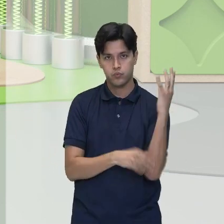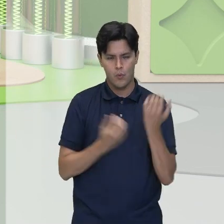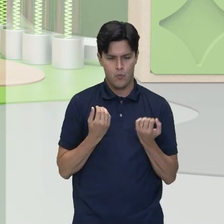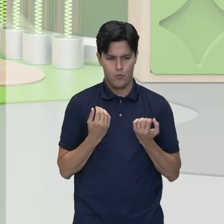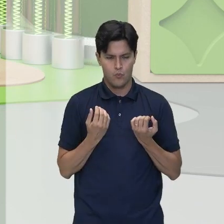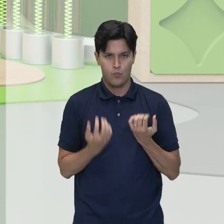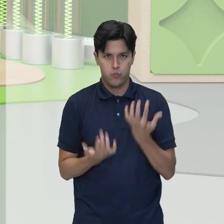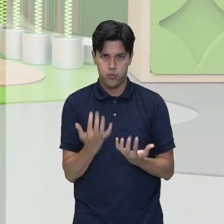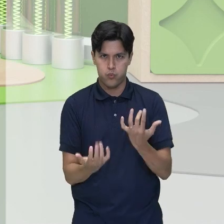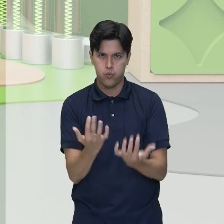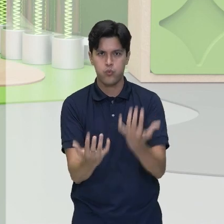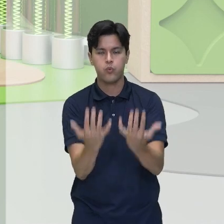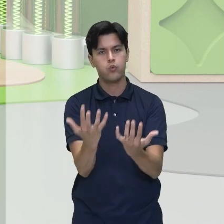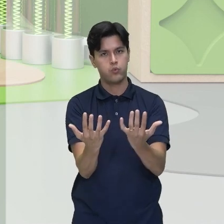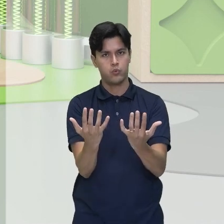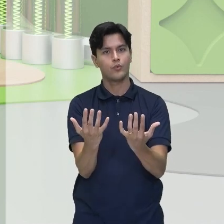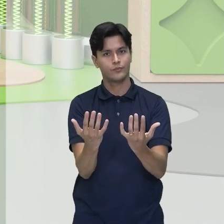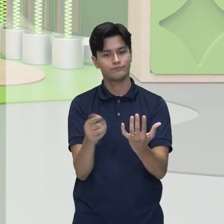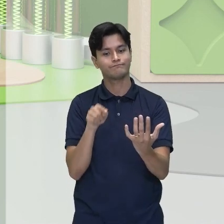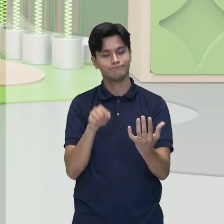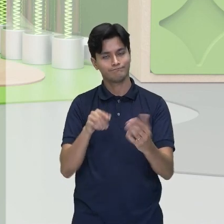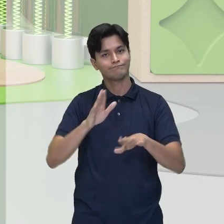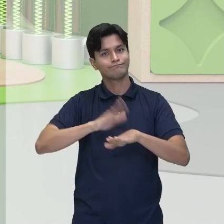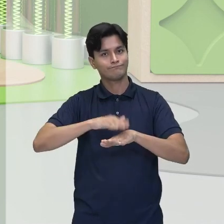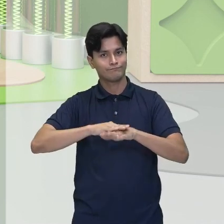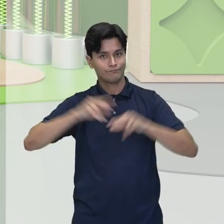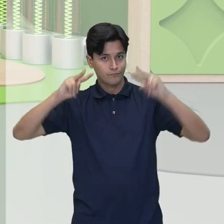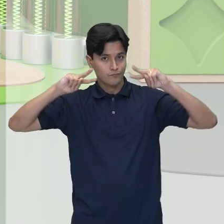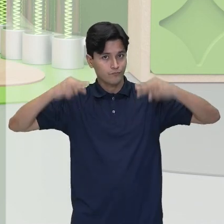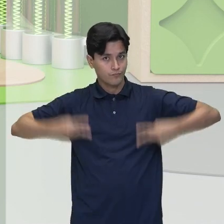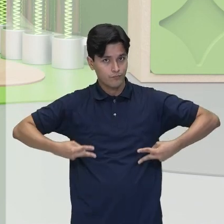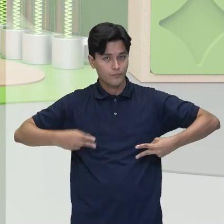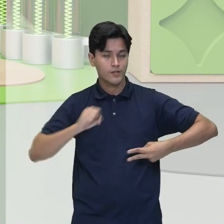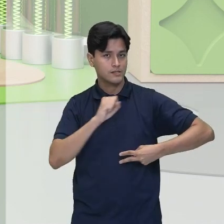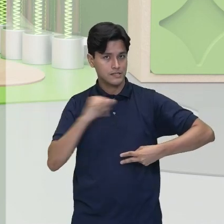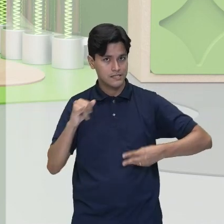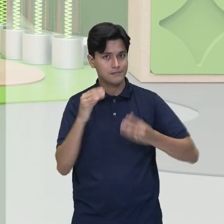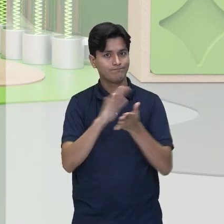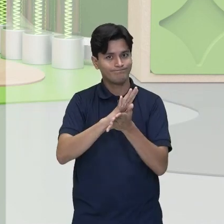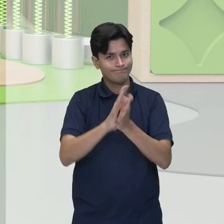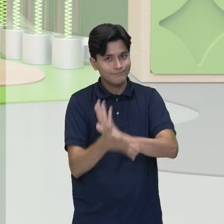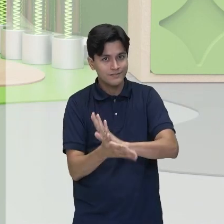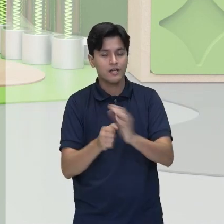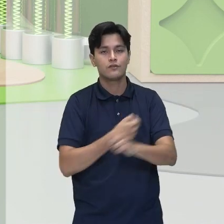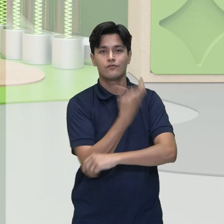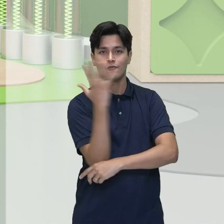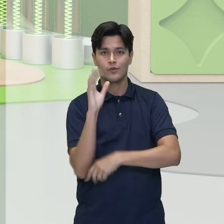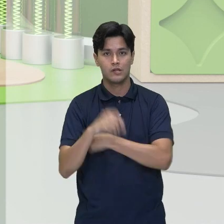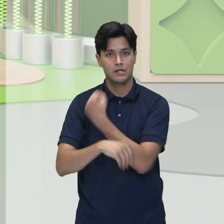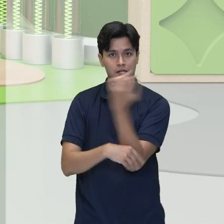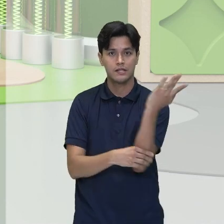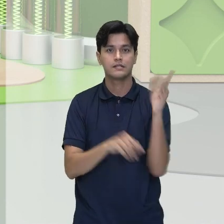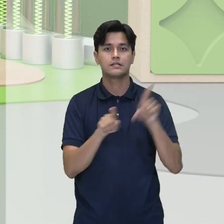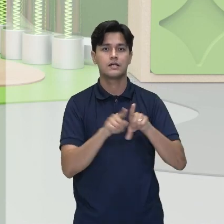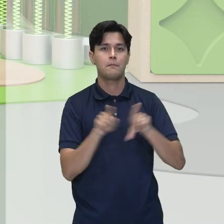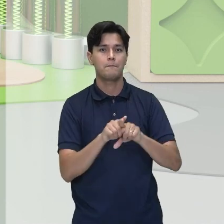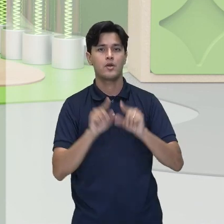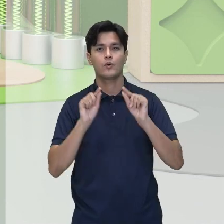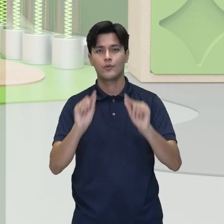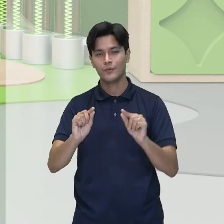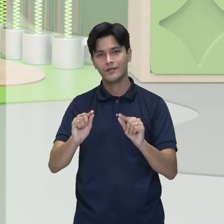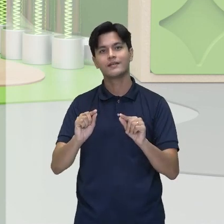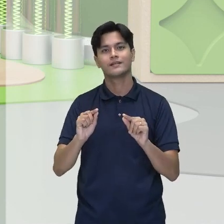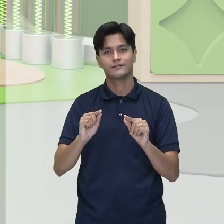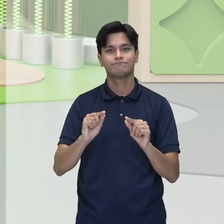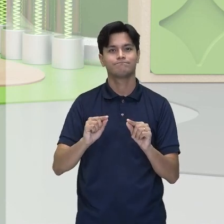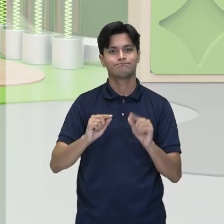algumas ações, né, humanas que podem aí derrubar a floresta, a gente vai estar contribuindo também para o aquecimento global, ou